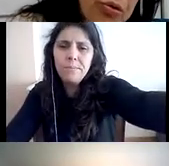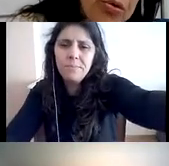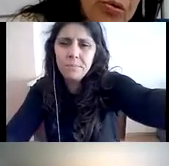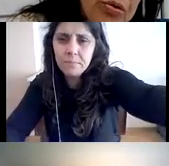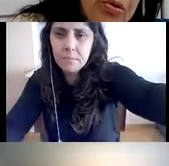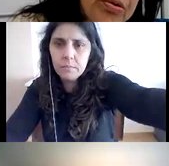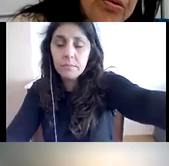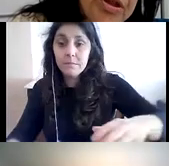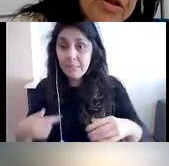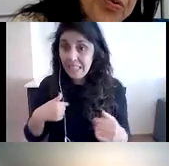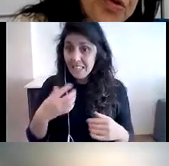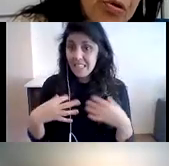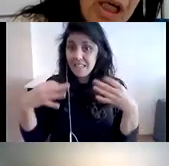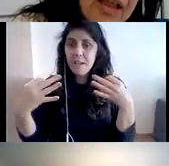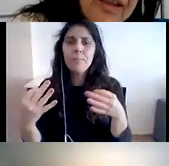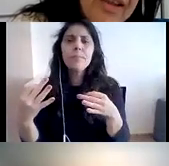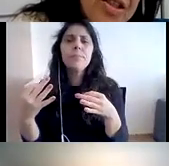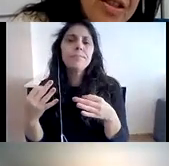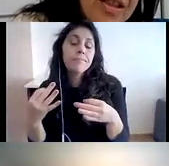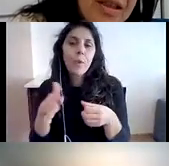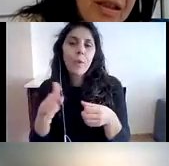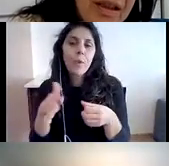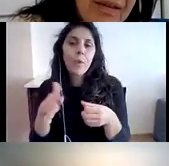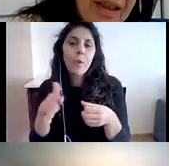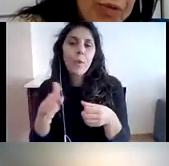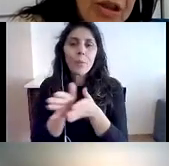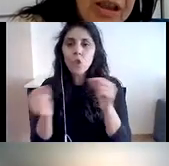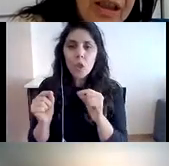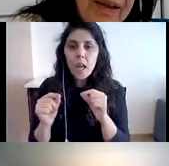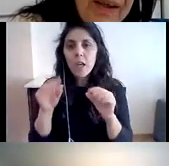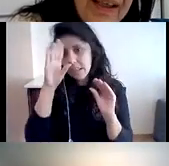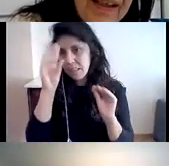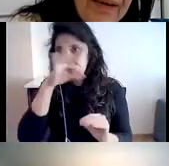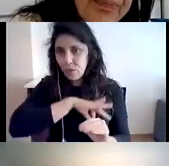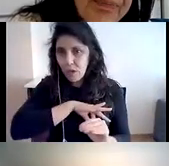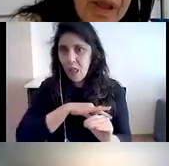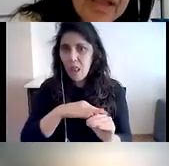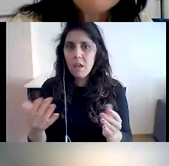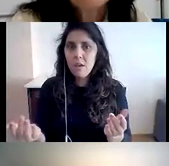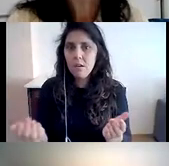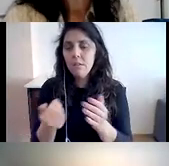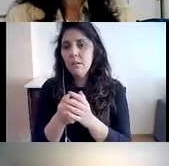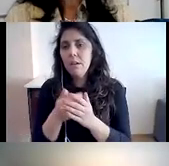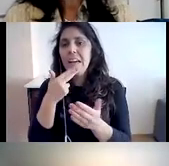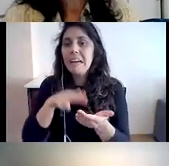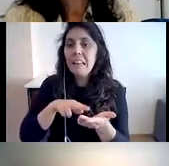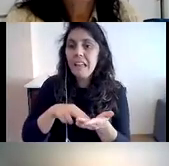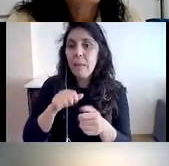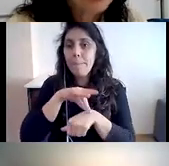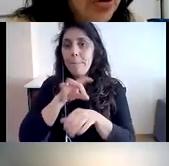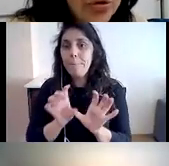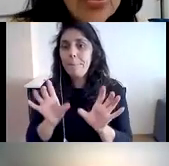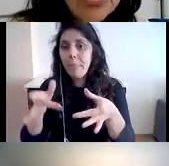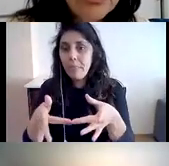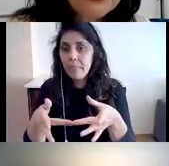discuto o ensino profissional, em vez de que, digamos, esta, A realidade pandémica está aqui